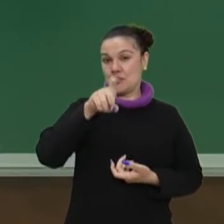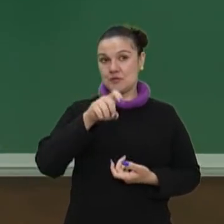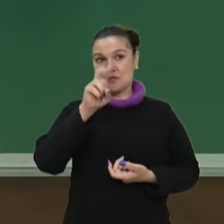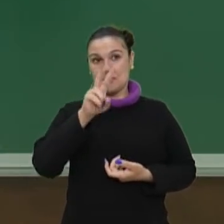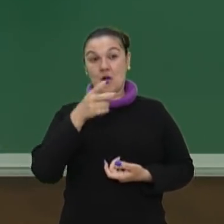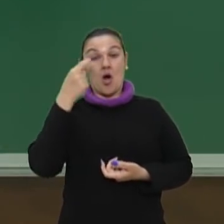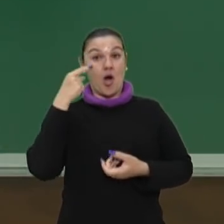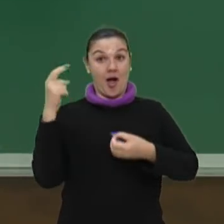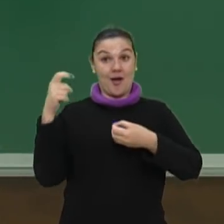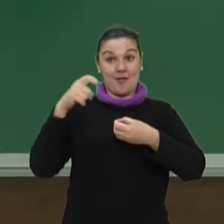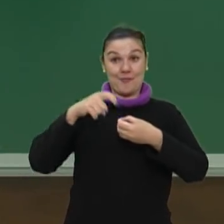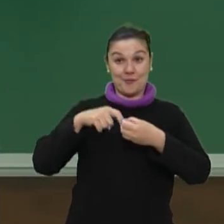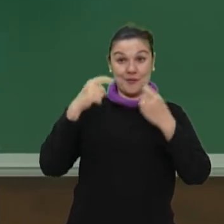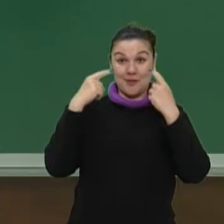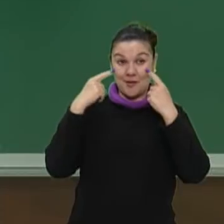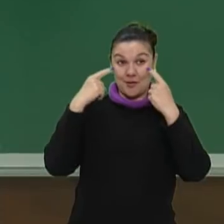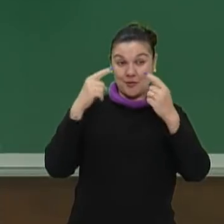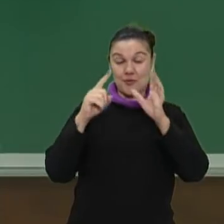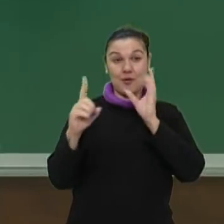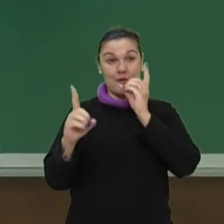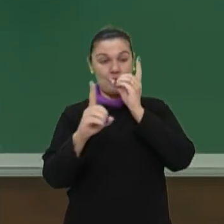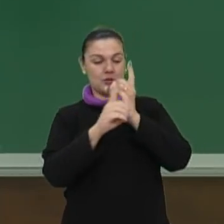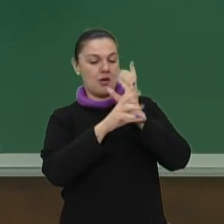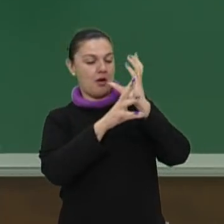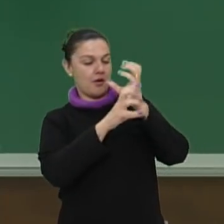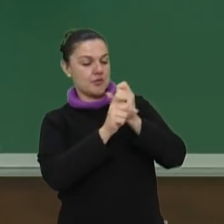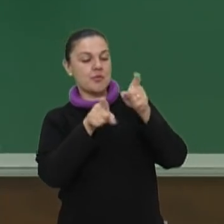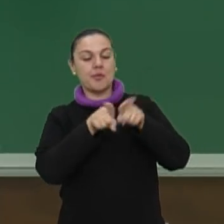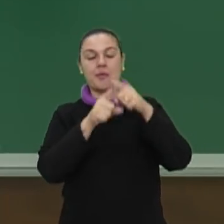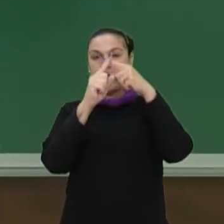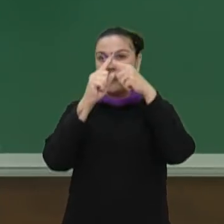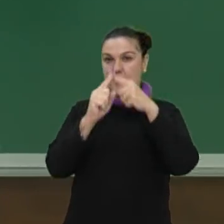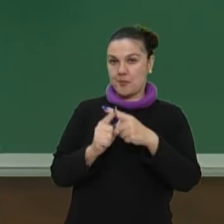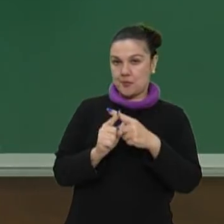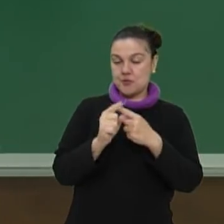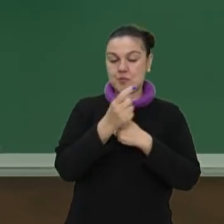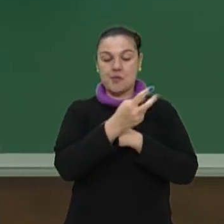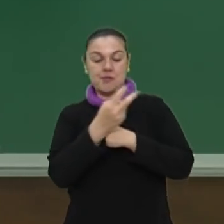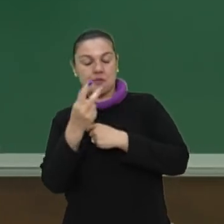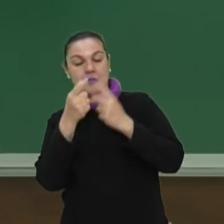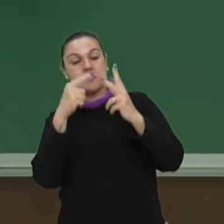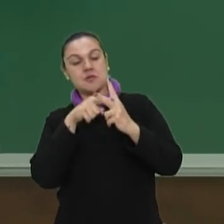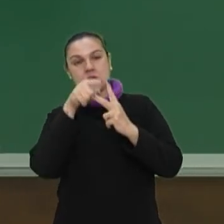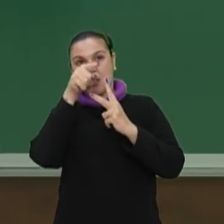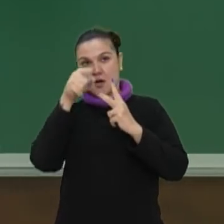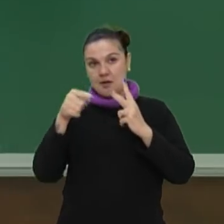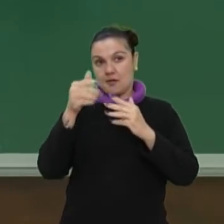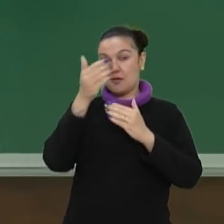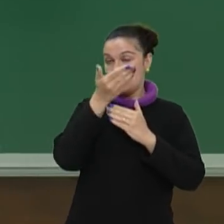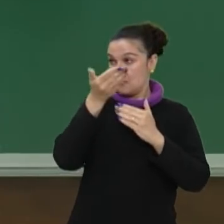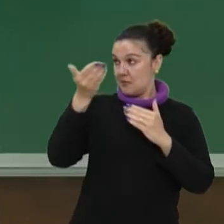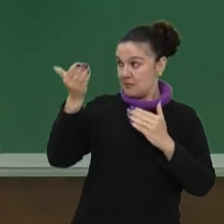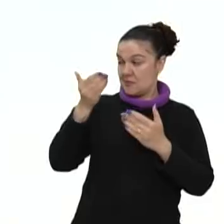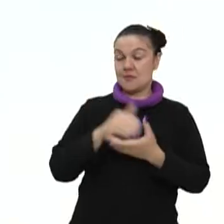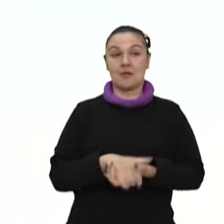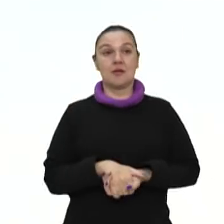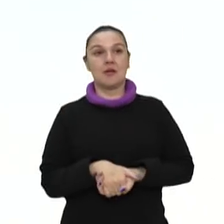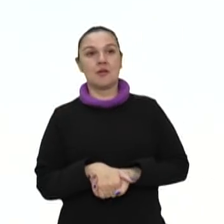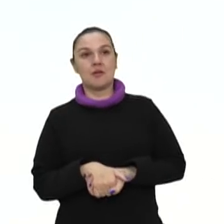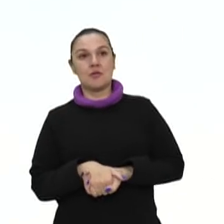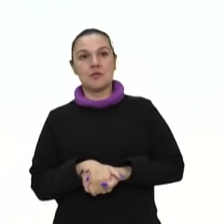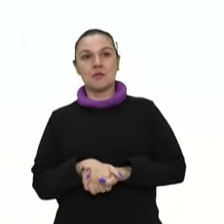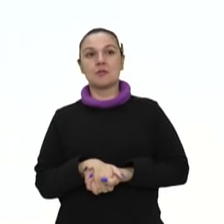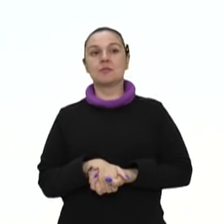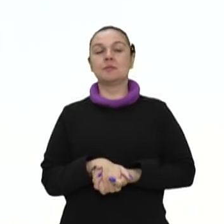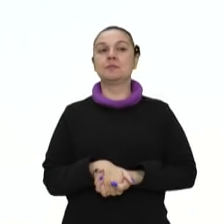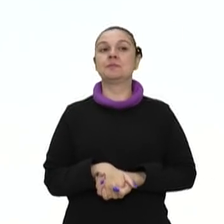né? Só retomando aqui, né, que é para a gente determinar a soma e o produto das raízes dessa equação, né, que é 2x ao quadrado menos 4x